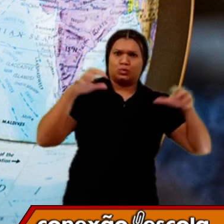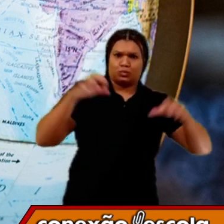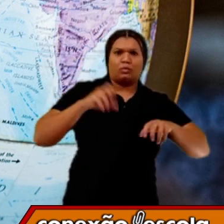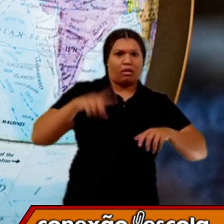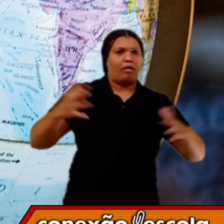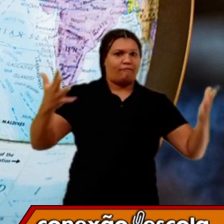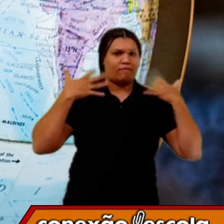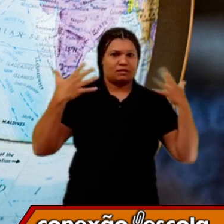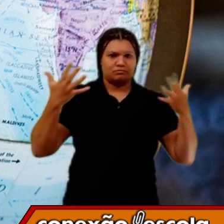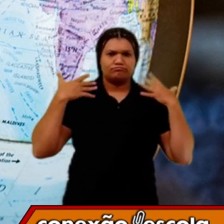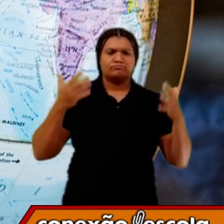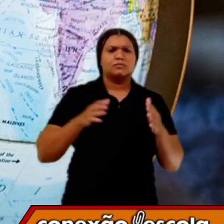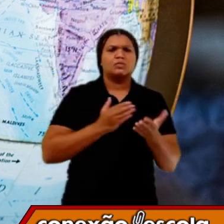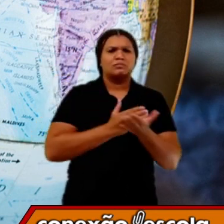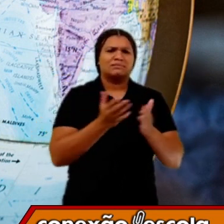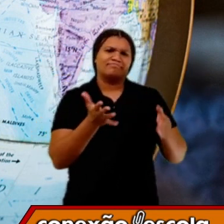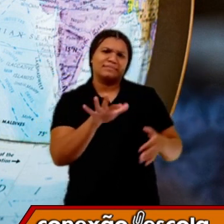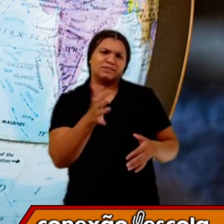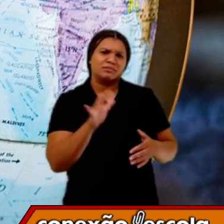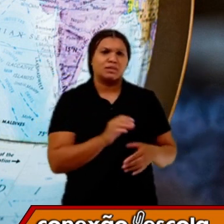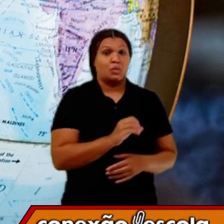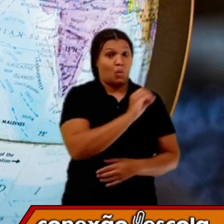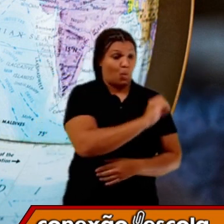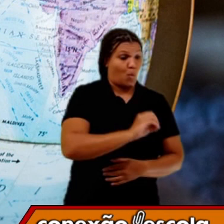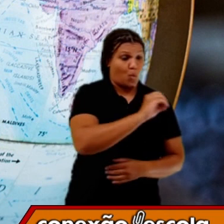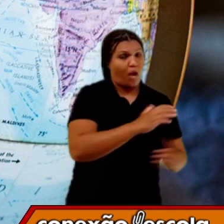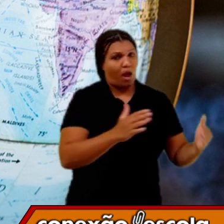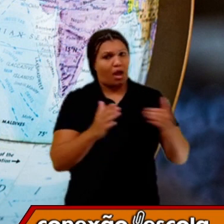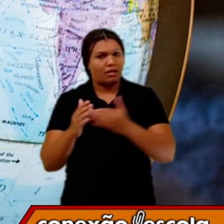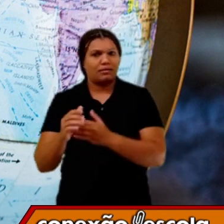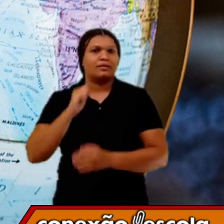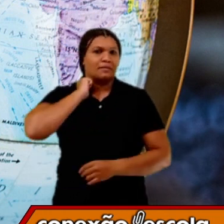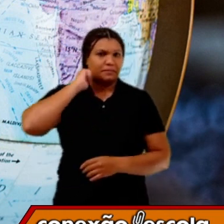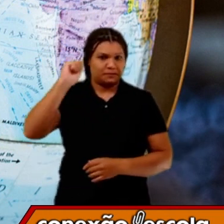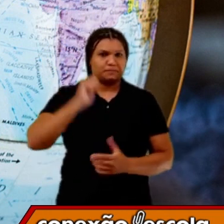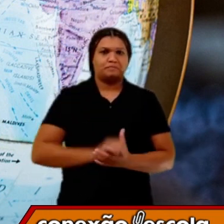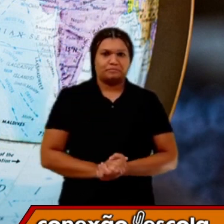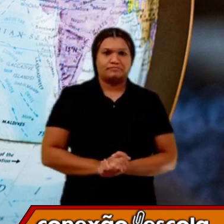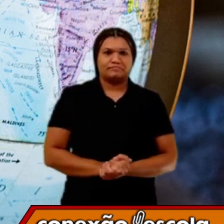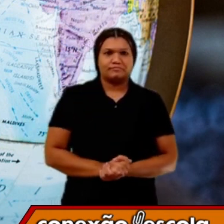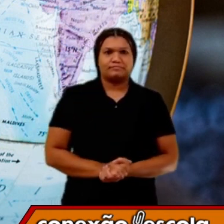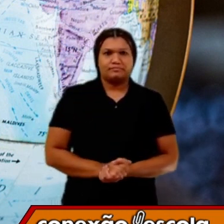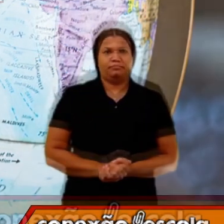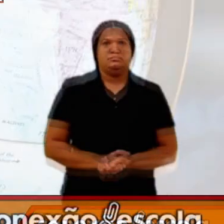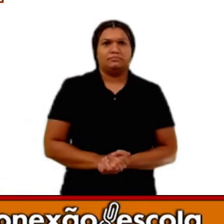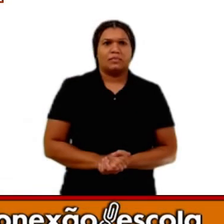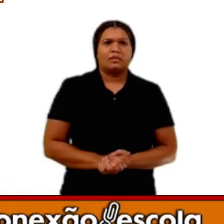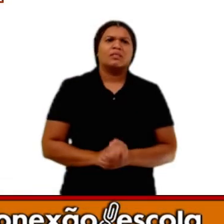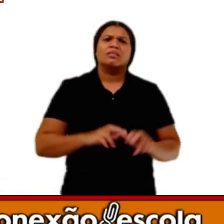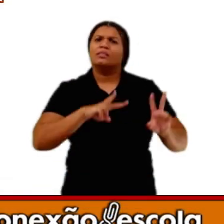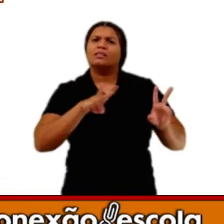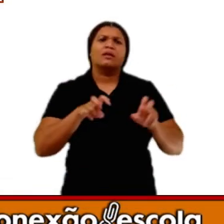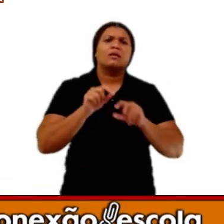se estender ali mais ou menos de outubro até abril. Tranquilo? Meus amigos, em relação ao solo,